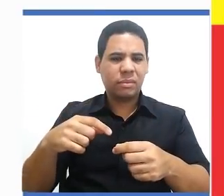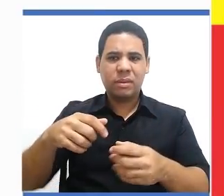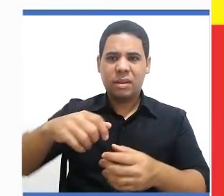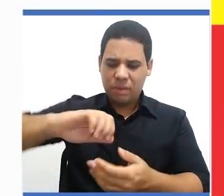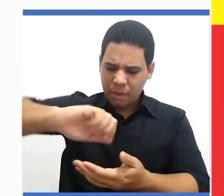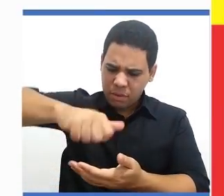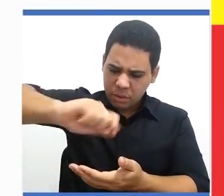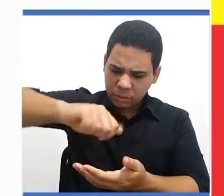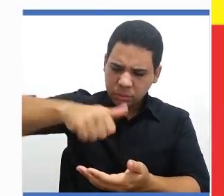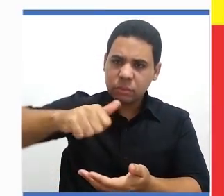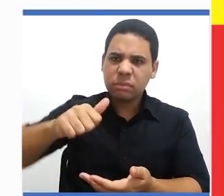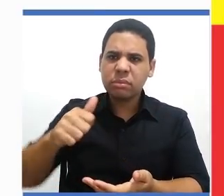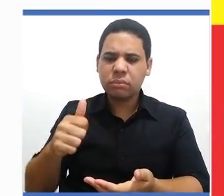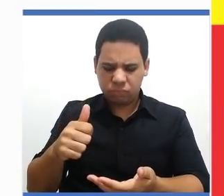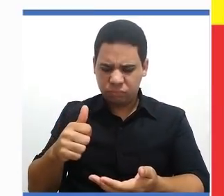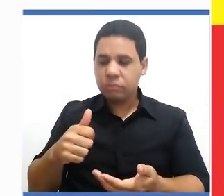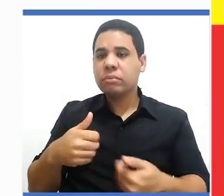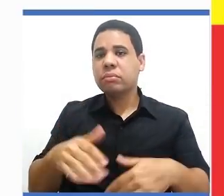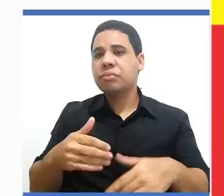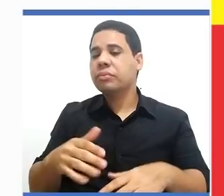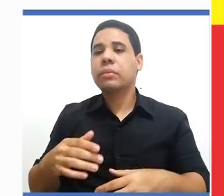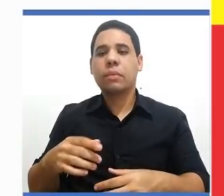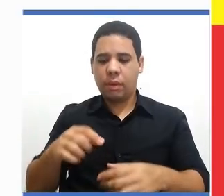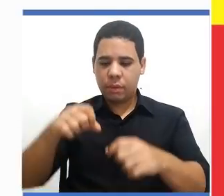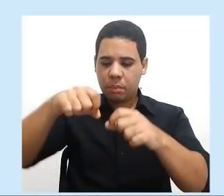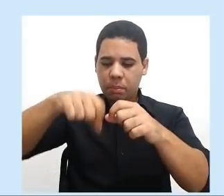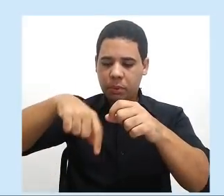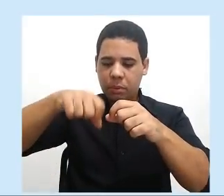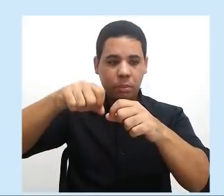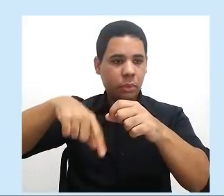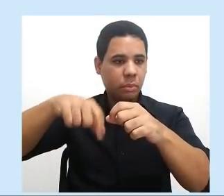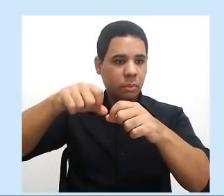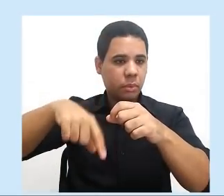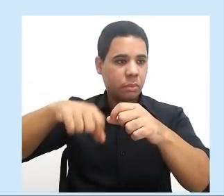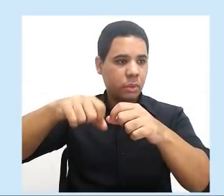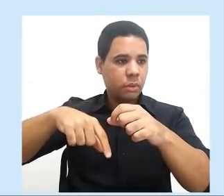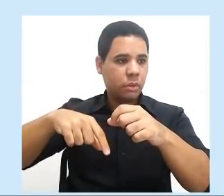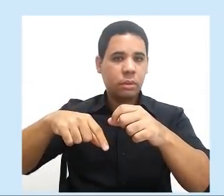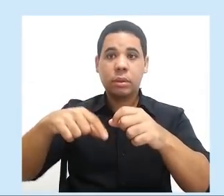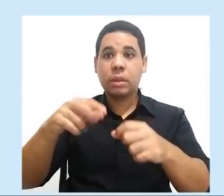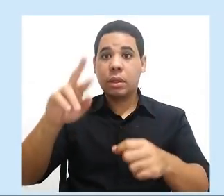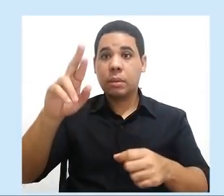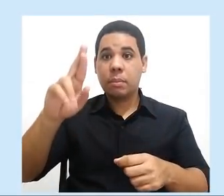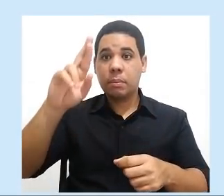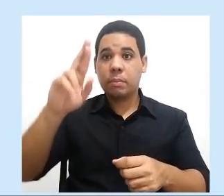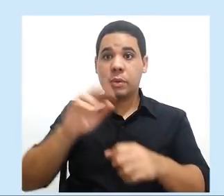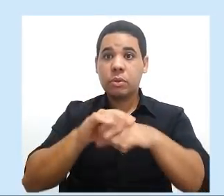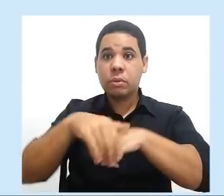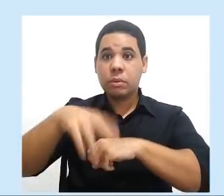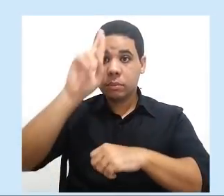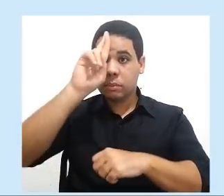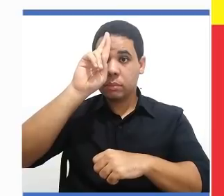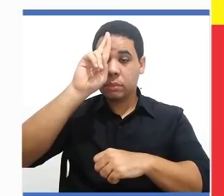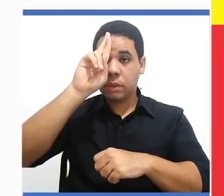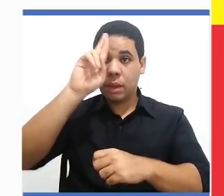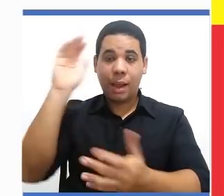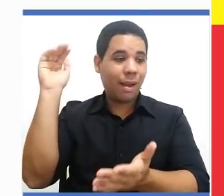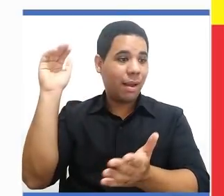fechada corretamente e ficou pingando. Isso acontece, né? Já acontece, gente. Isso já aconteceu com a